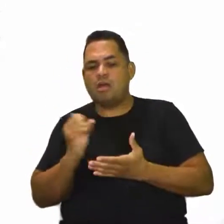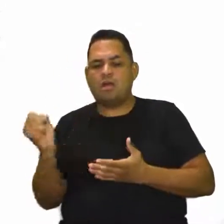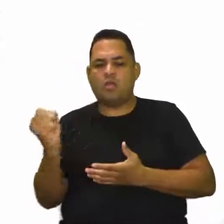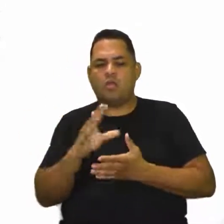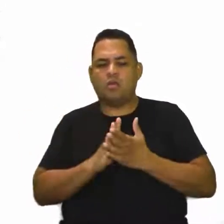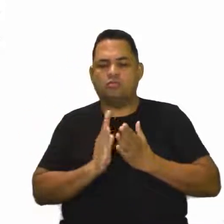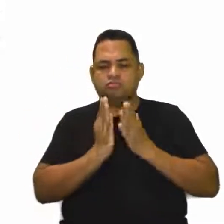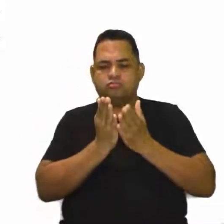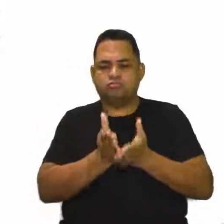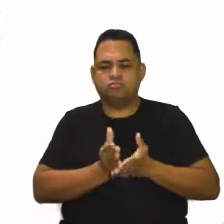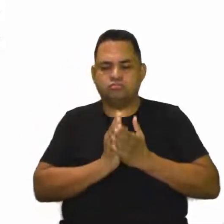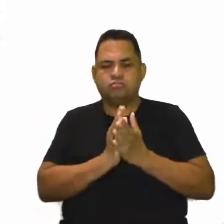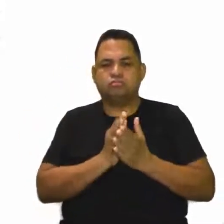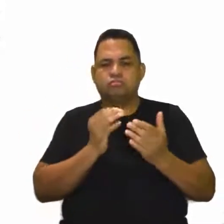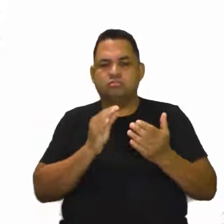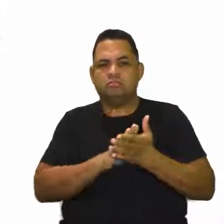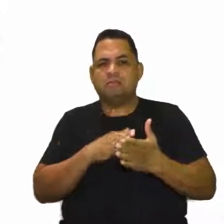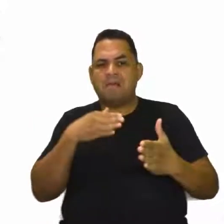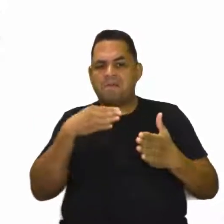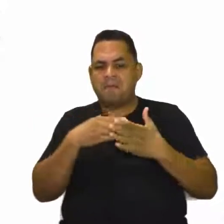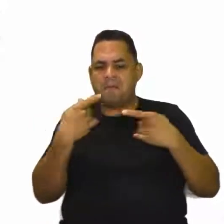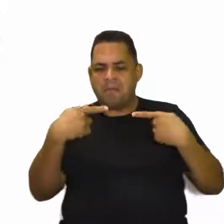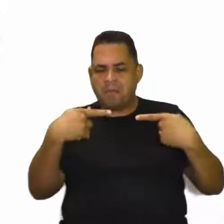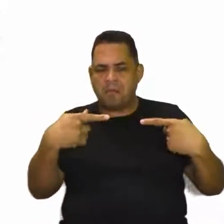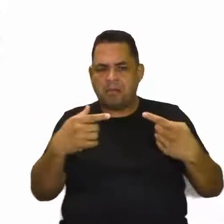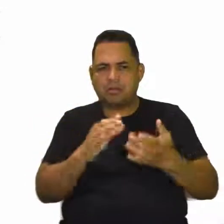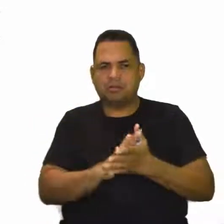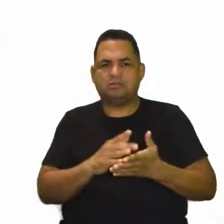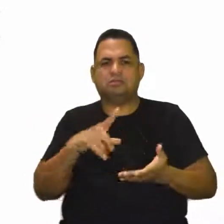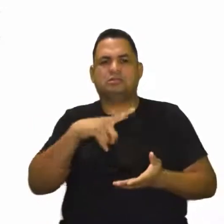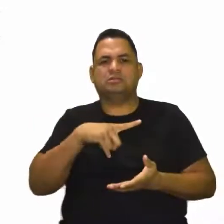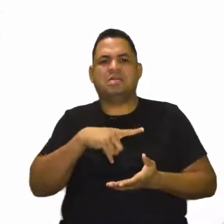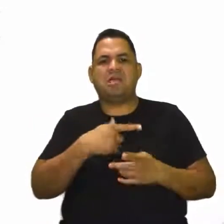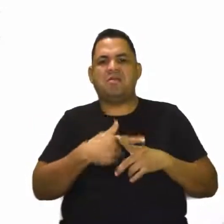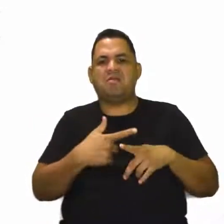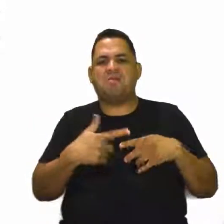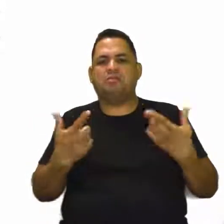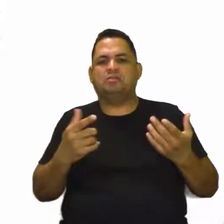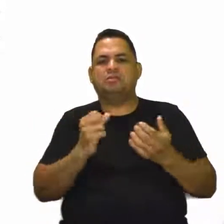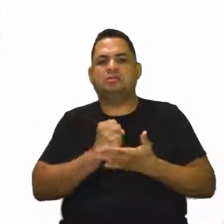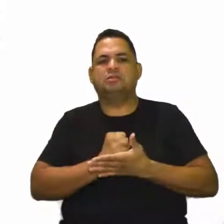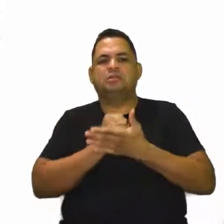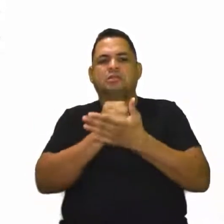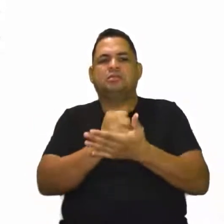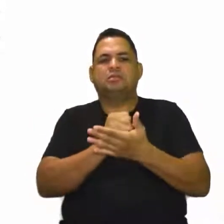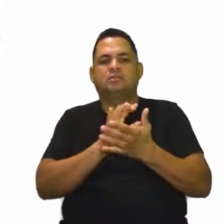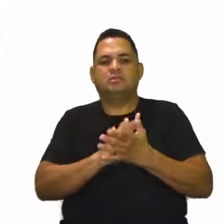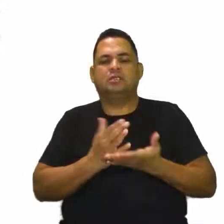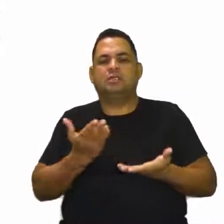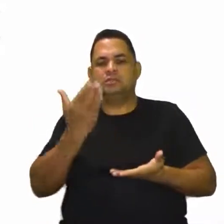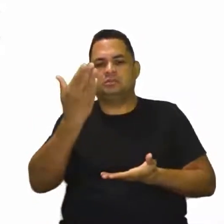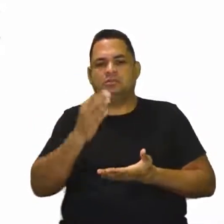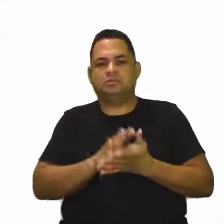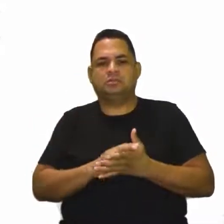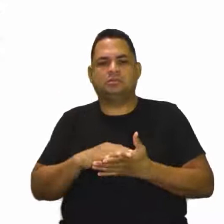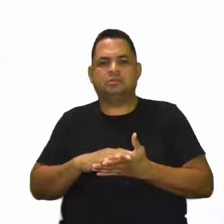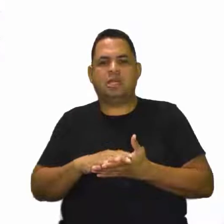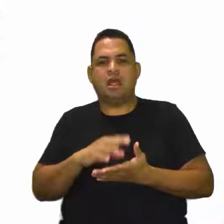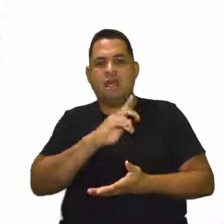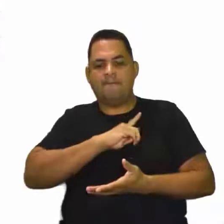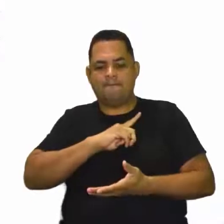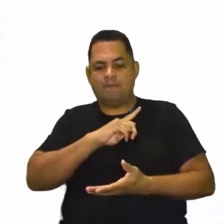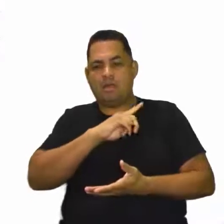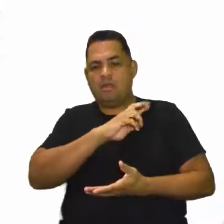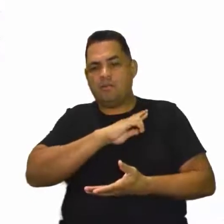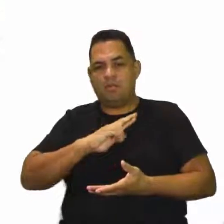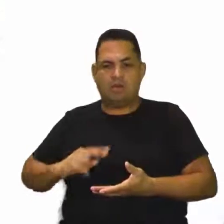navios, encurrala ali os revoltosos e o bicho pega. Com o apoio do Partido Republicano, paulista, e